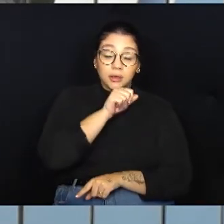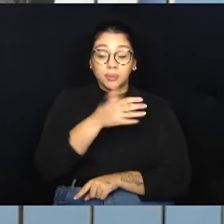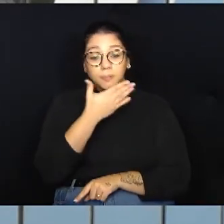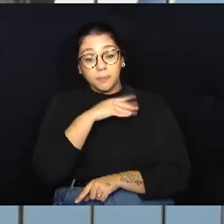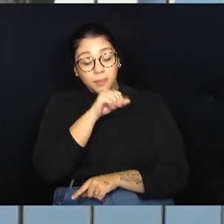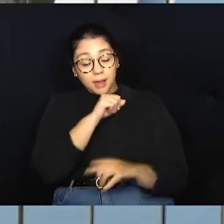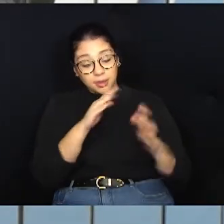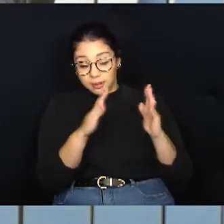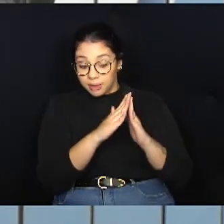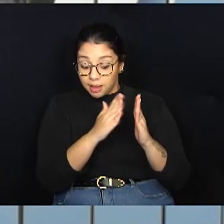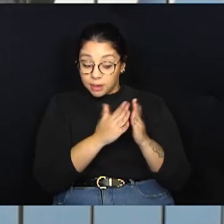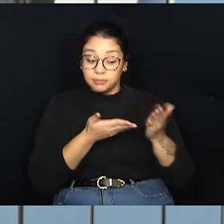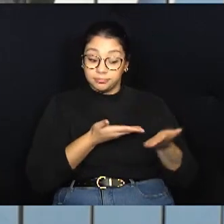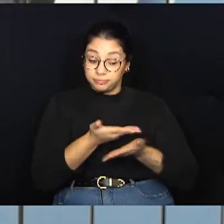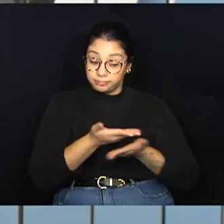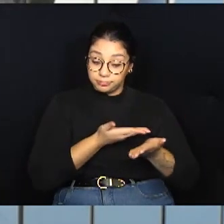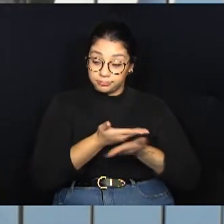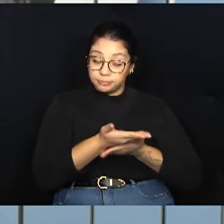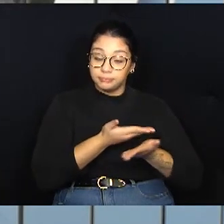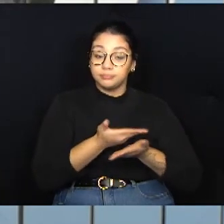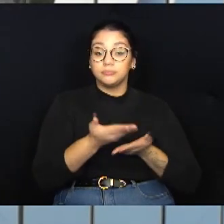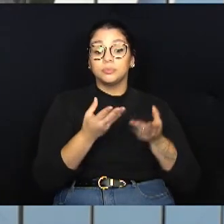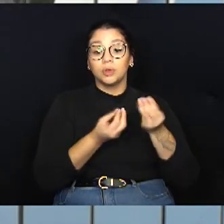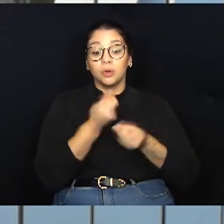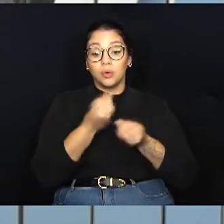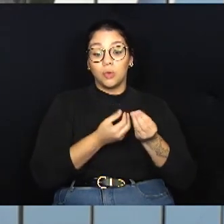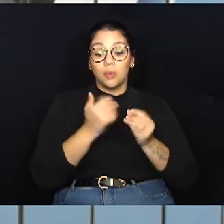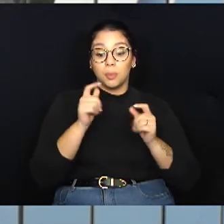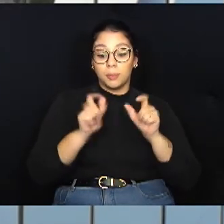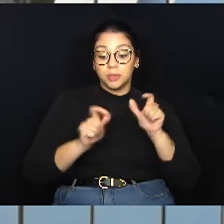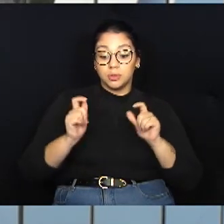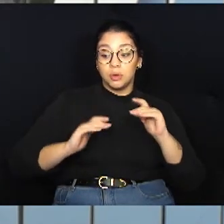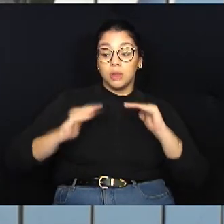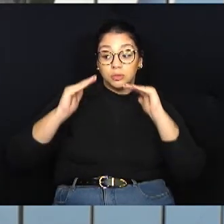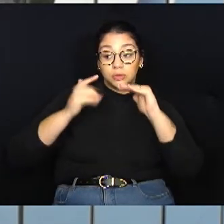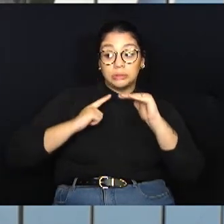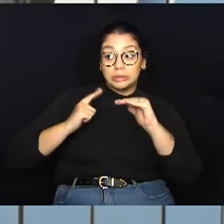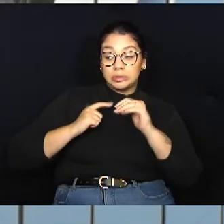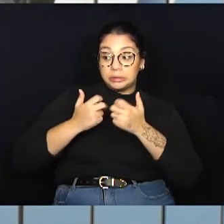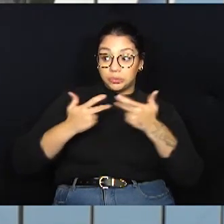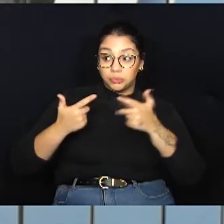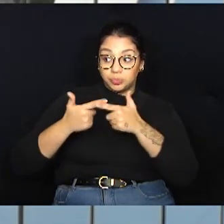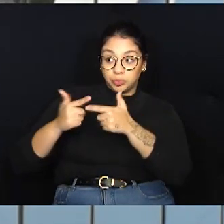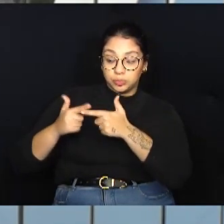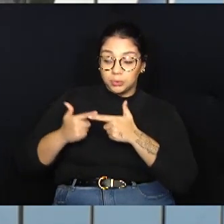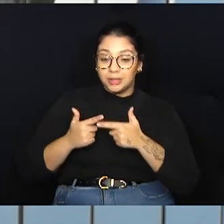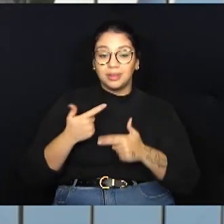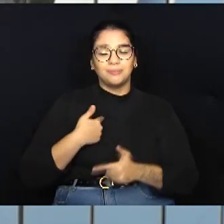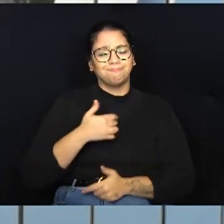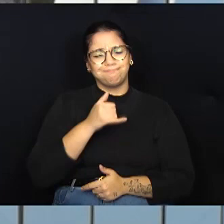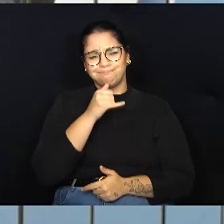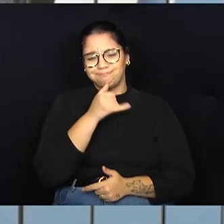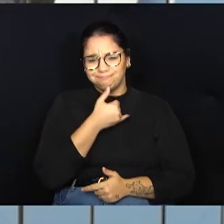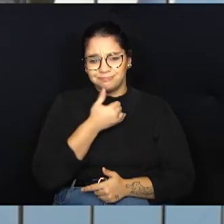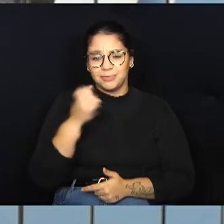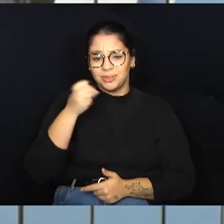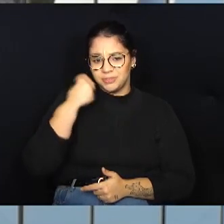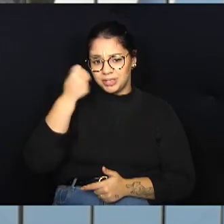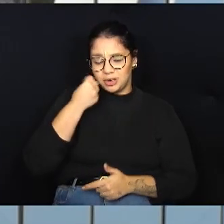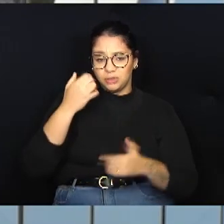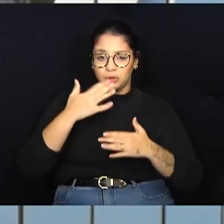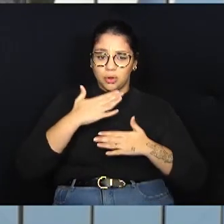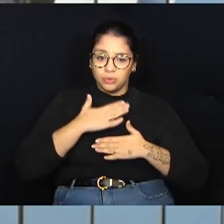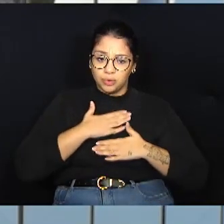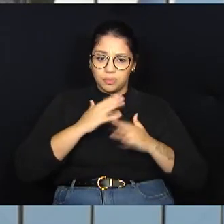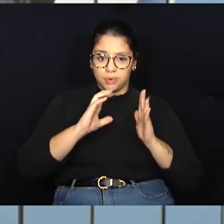na maneira que os adultos respondem às situações adversas. Eu lamento muito um senador do meu partido,